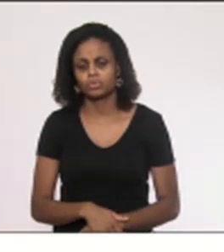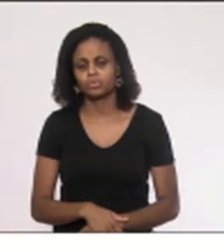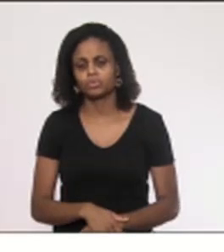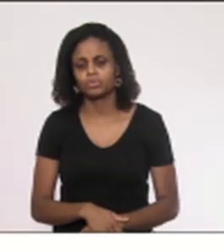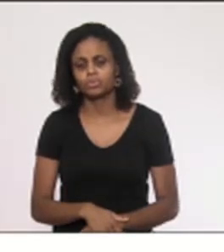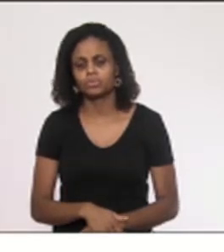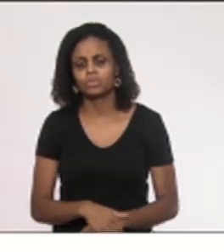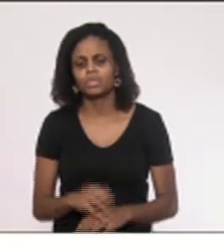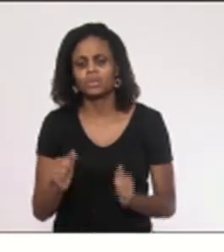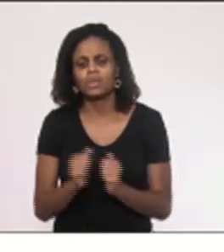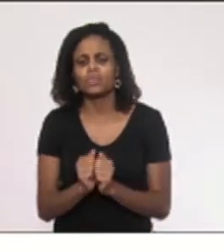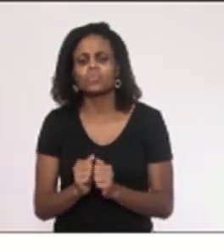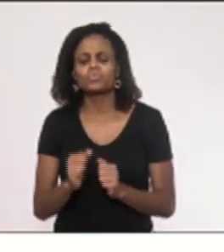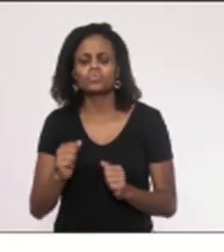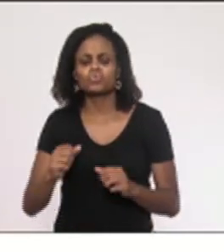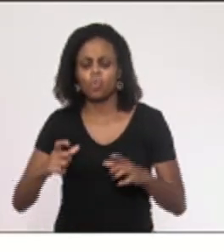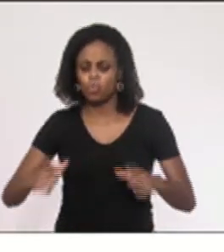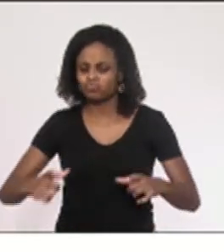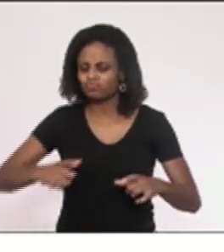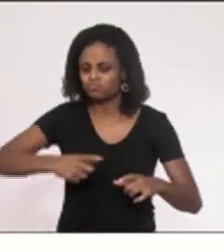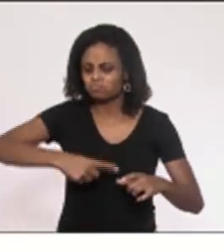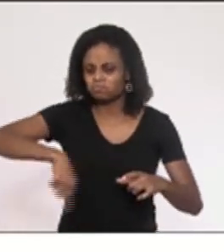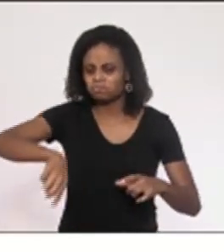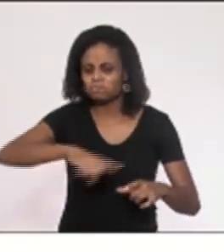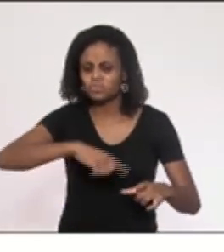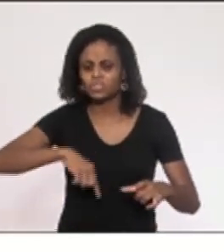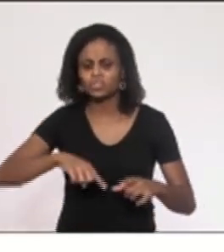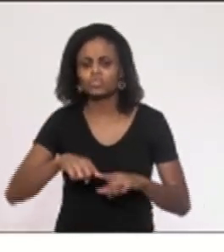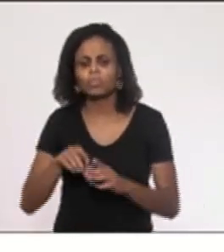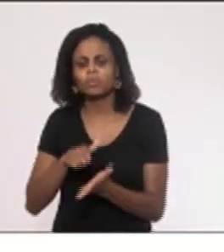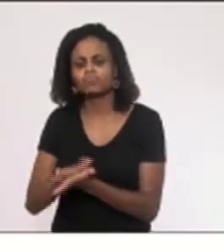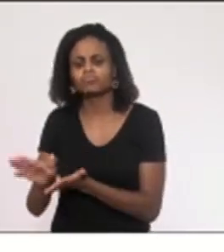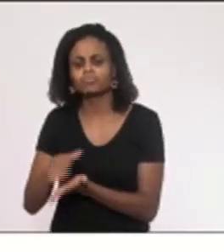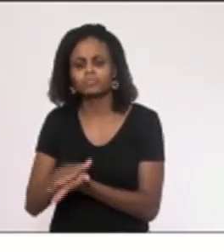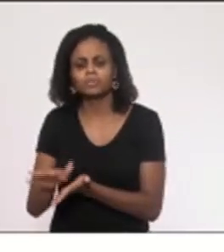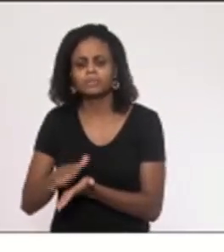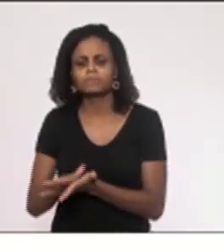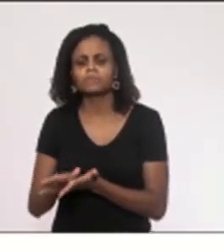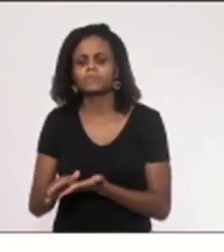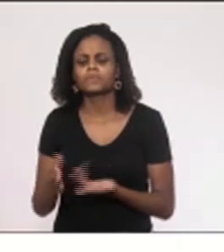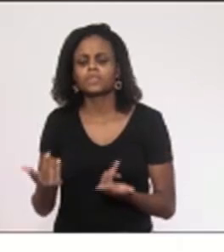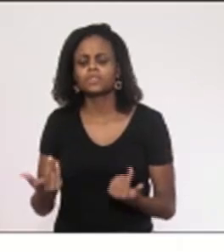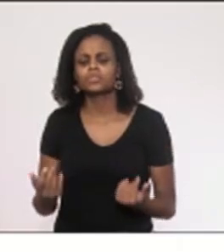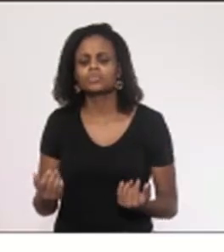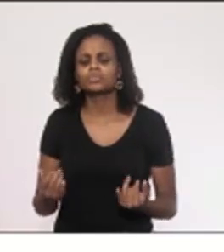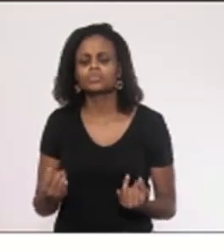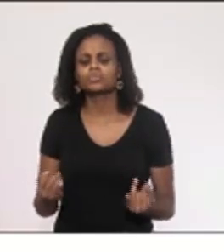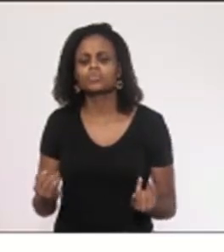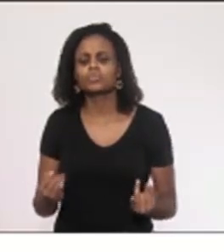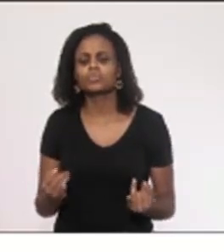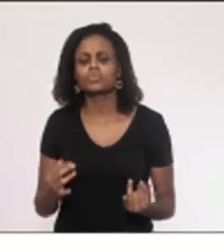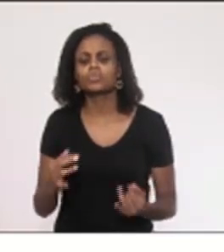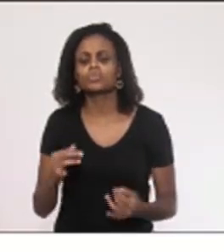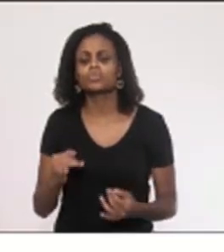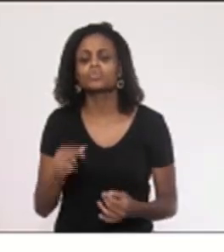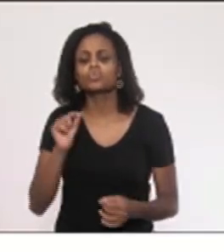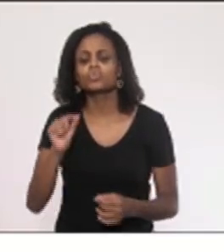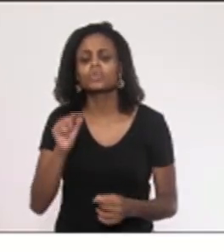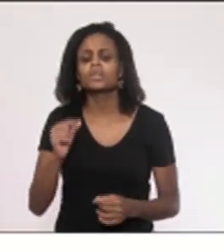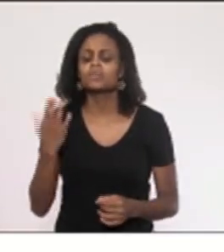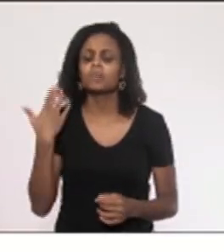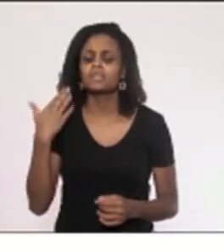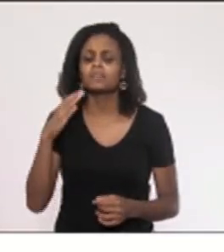com fitas, com discos, inclusive impressos do extinto, do finado